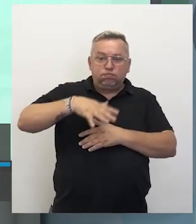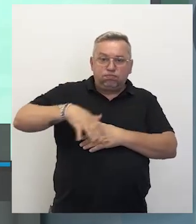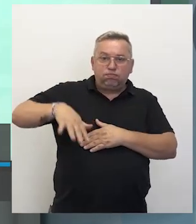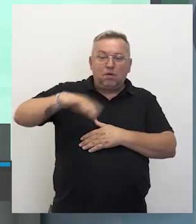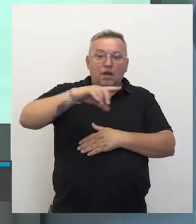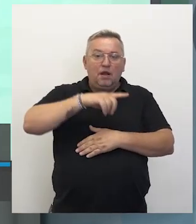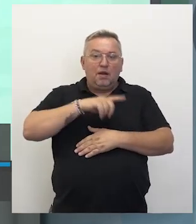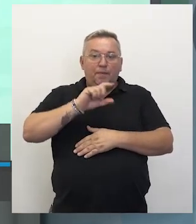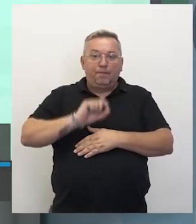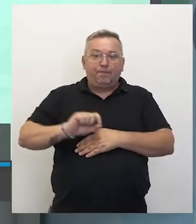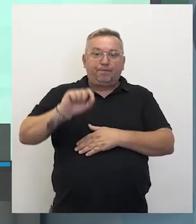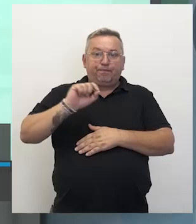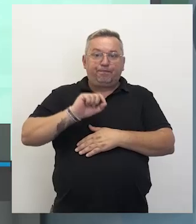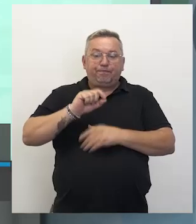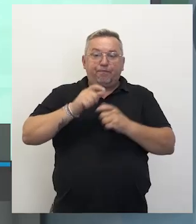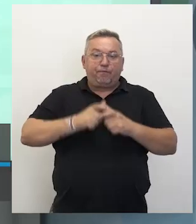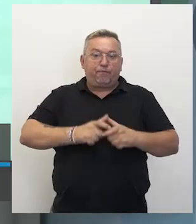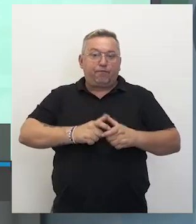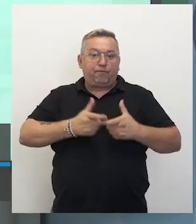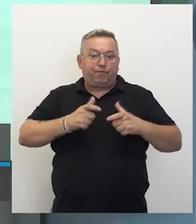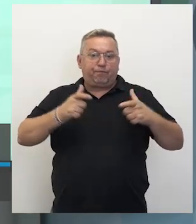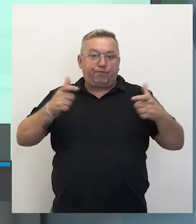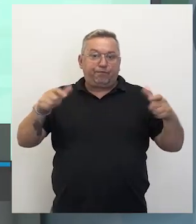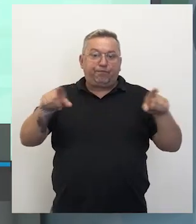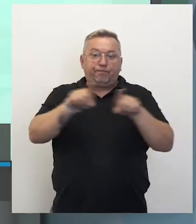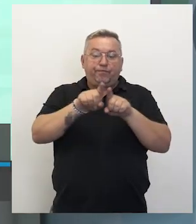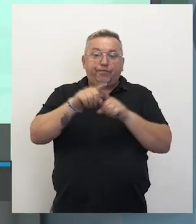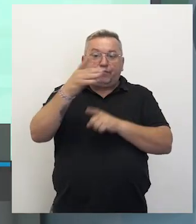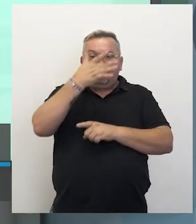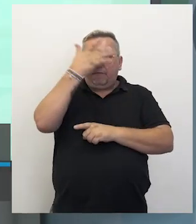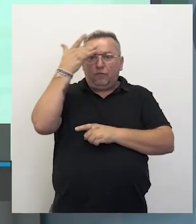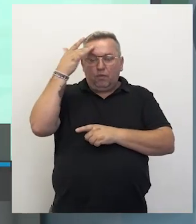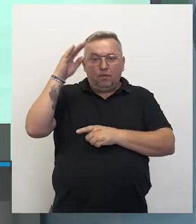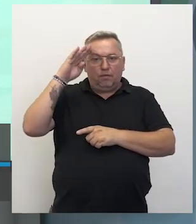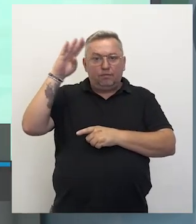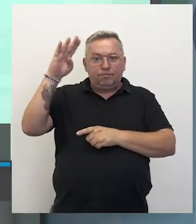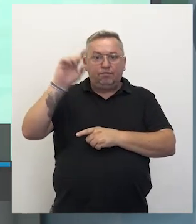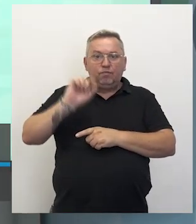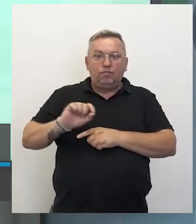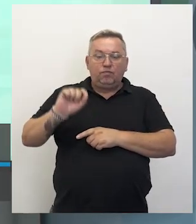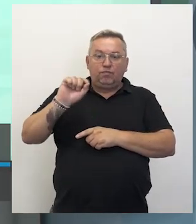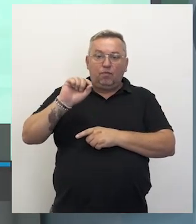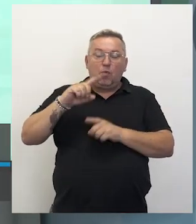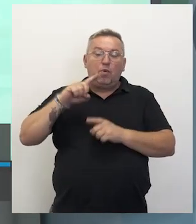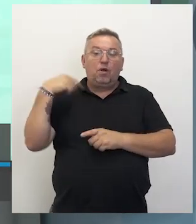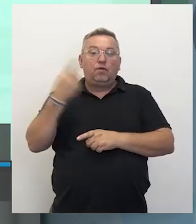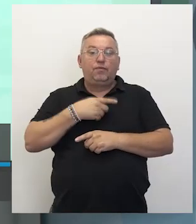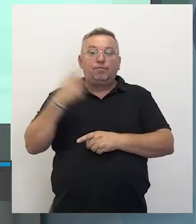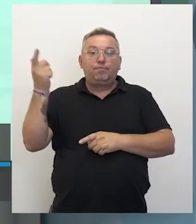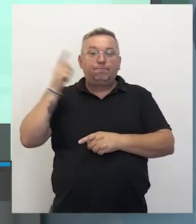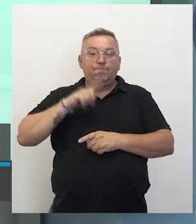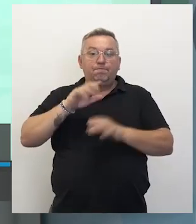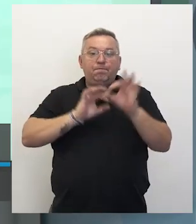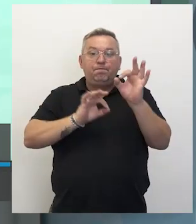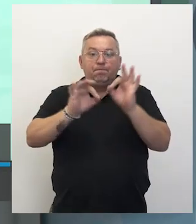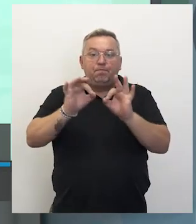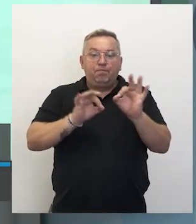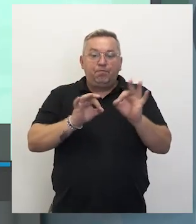elas tendem a ir crescendo, né, a população de seres humanos principalmente, né, porque a gente consegue controlar a